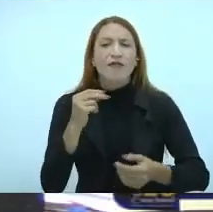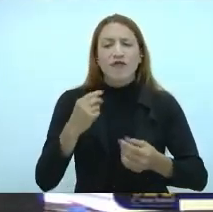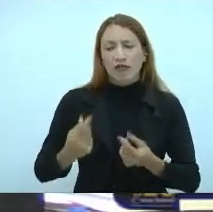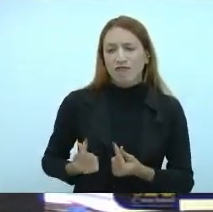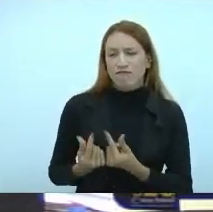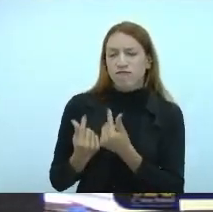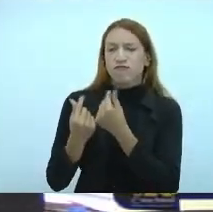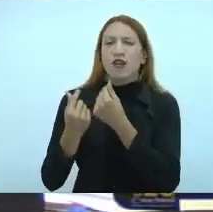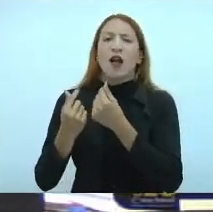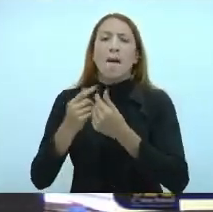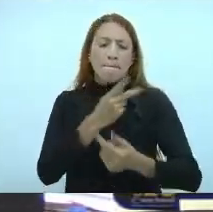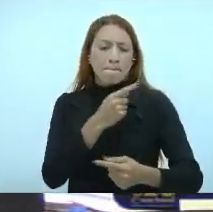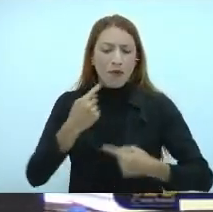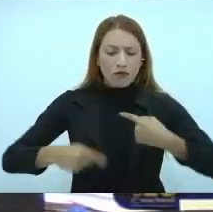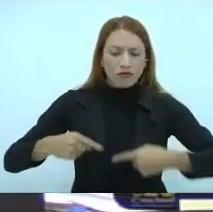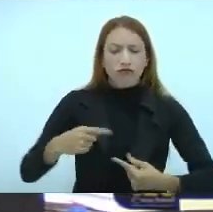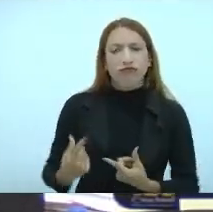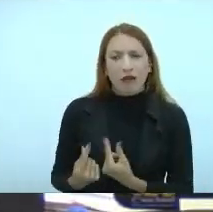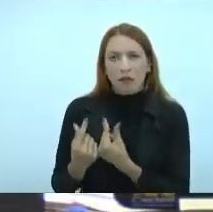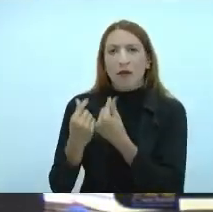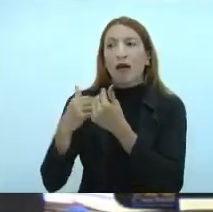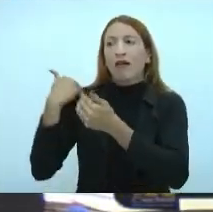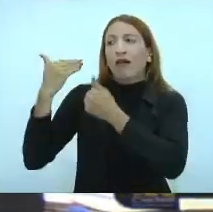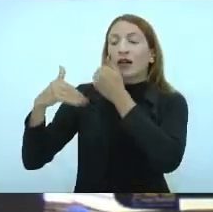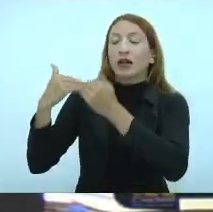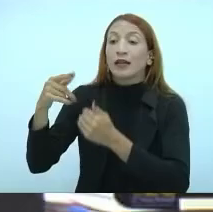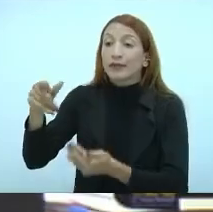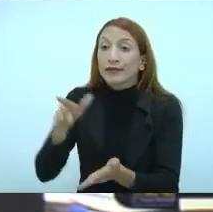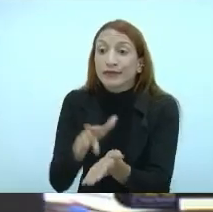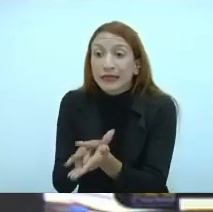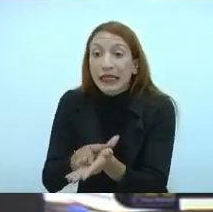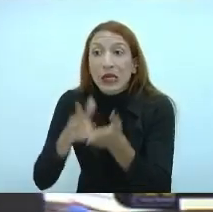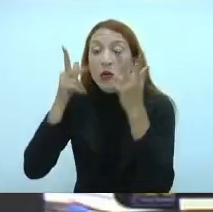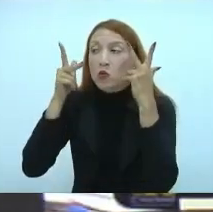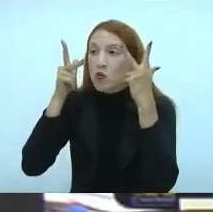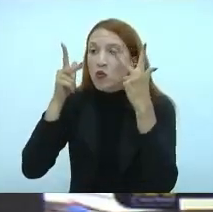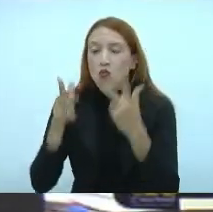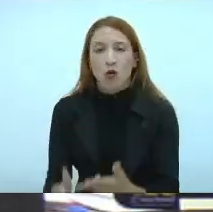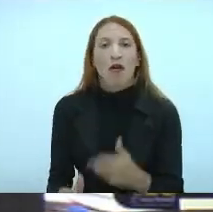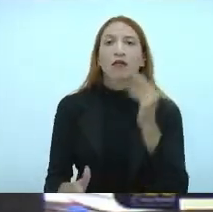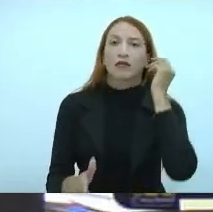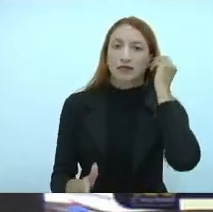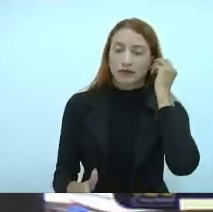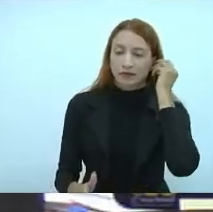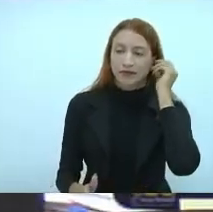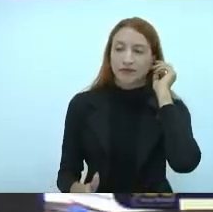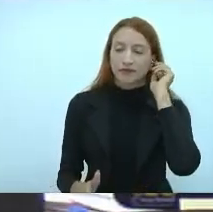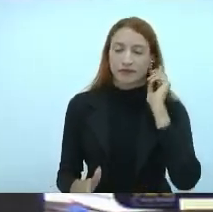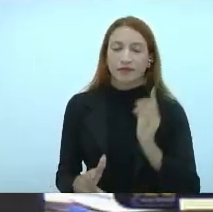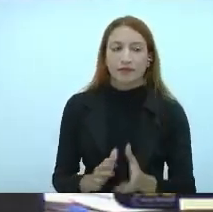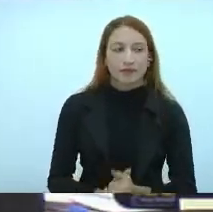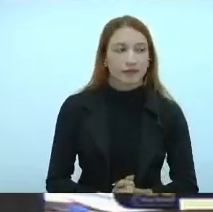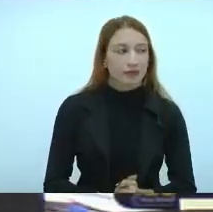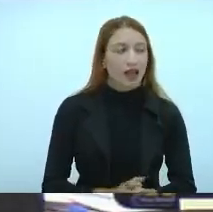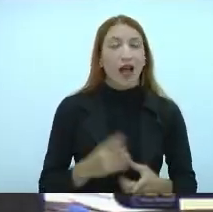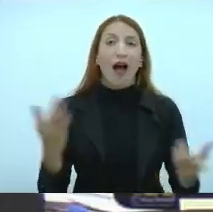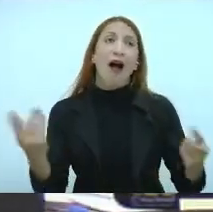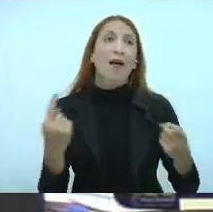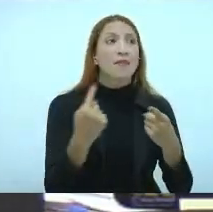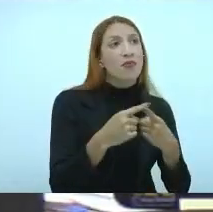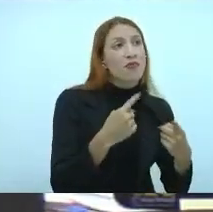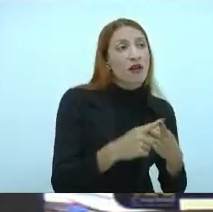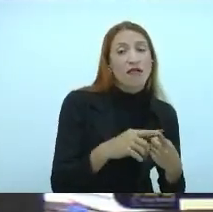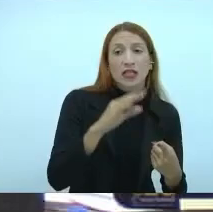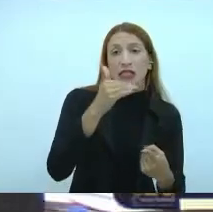estão continuando a seguir os mesmos os as mesmas figurinha Ah porque Fulano deu